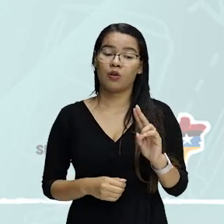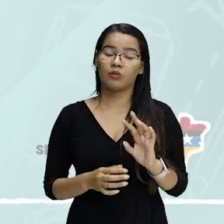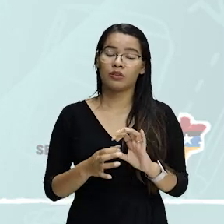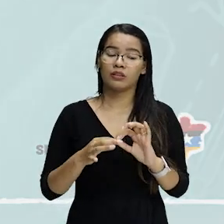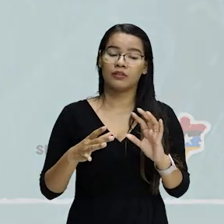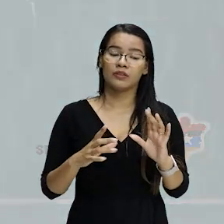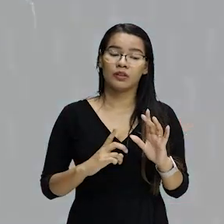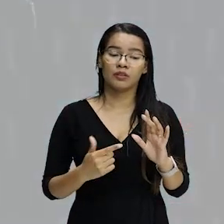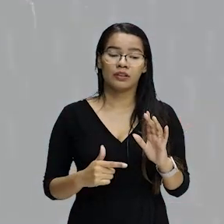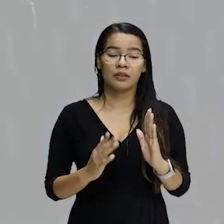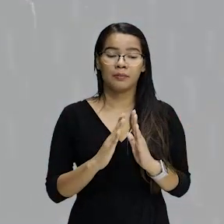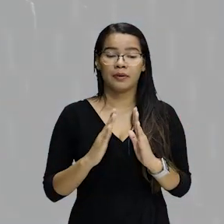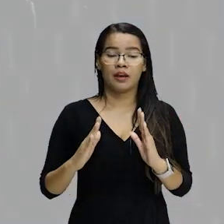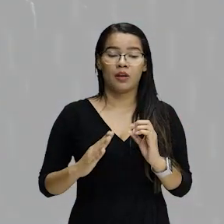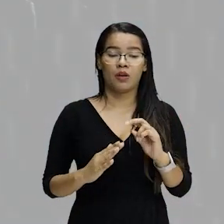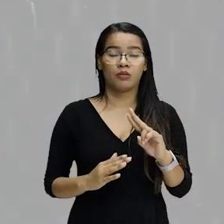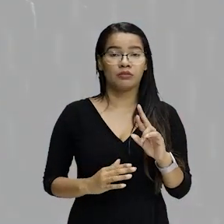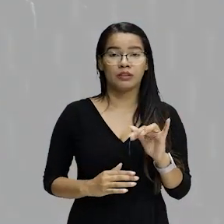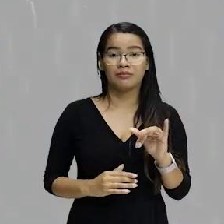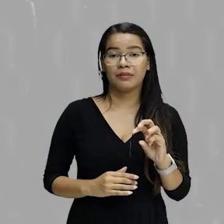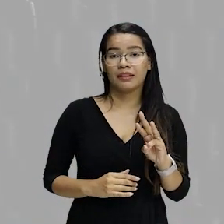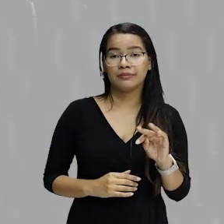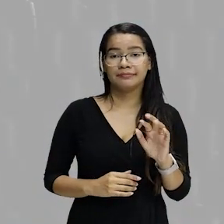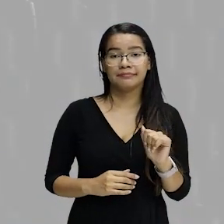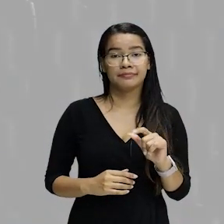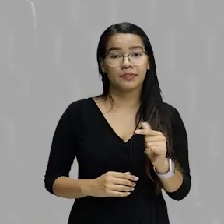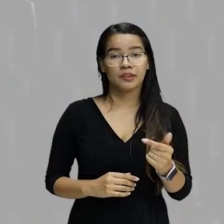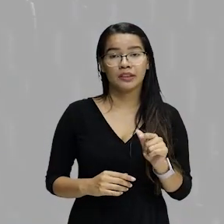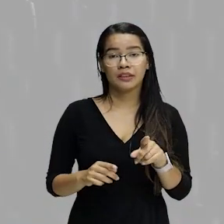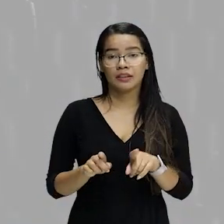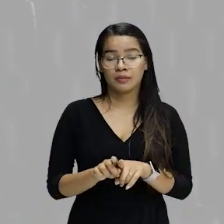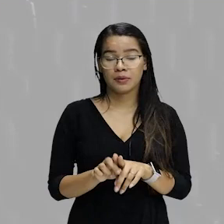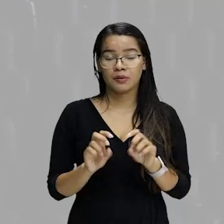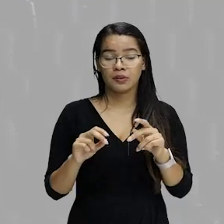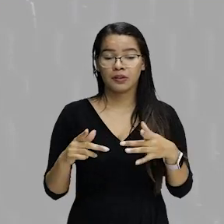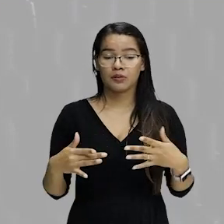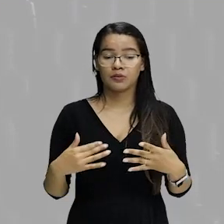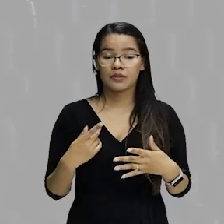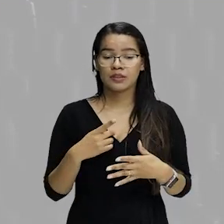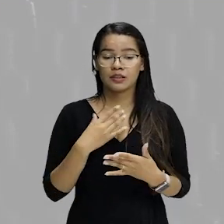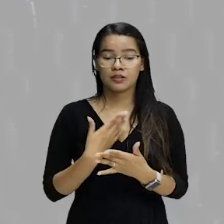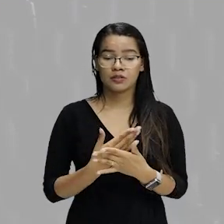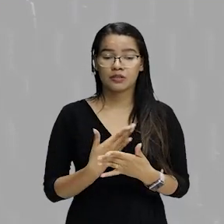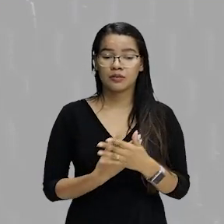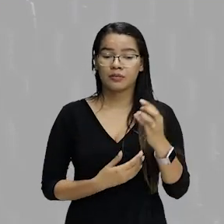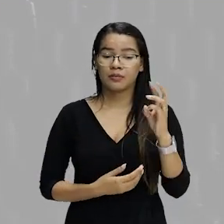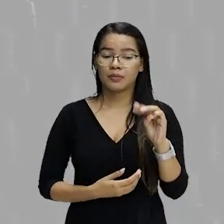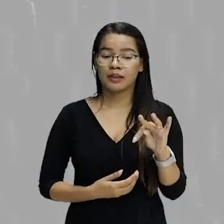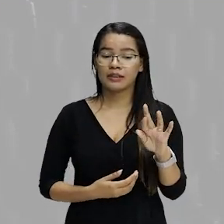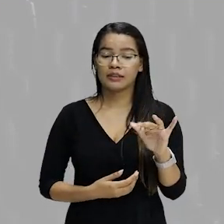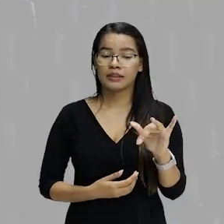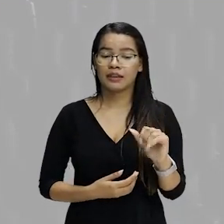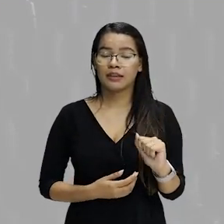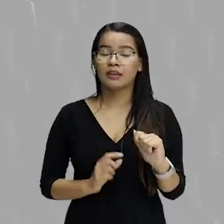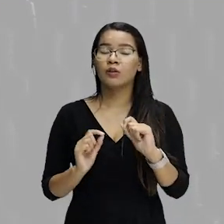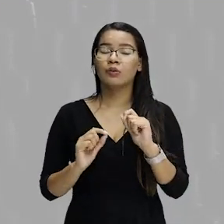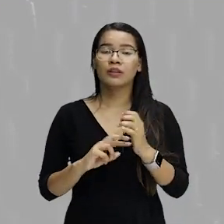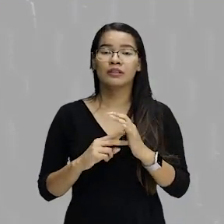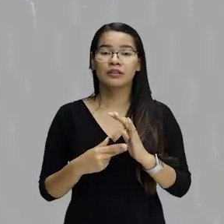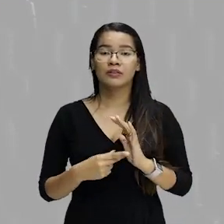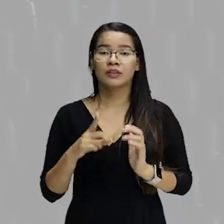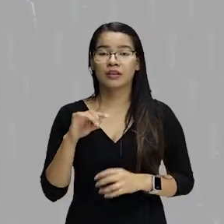você estuda versificação e metrificação lá no primeiro ano do ensino médio, você vê que essa metrificação é